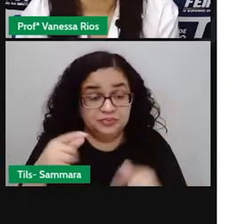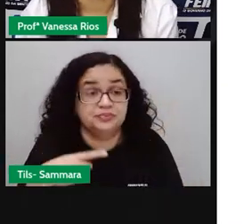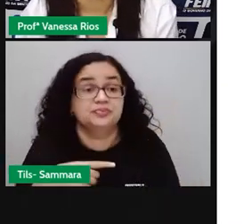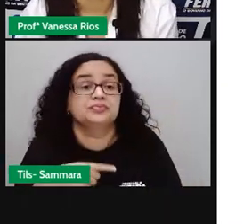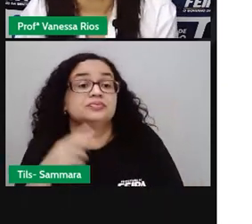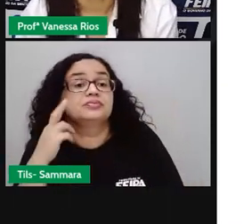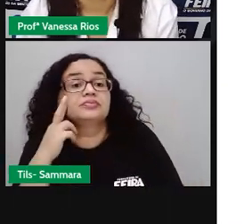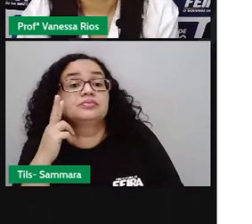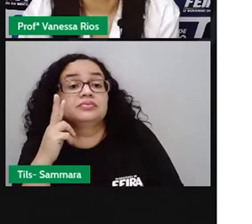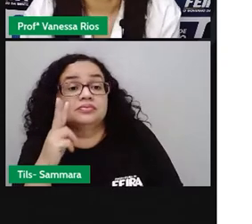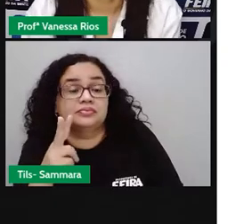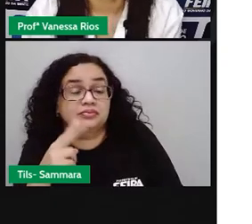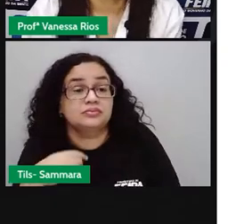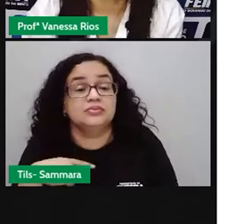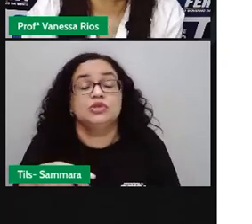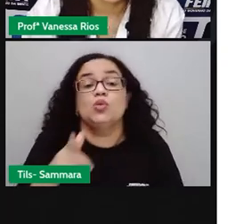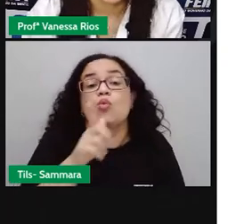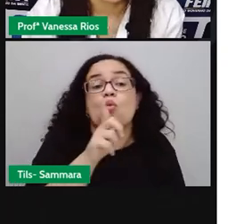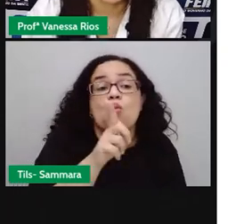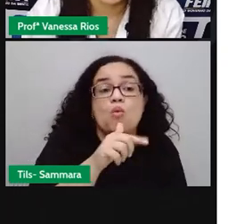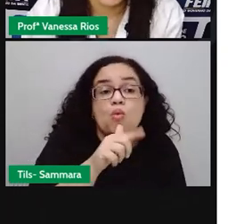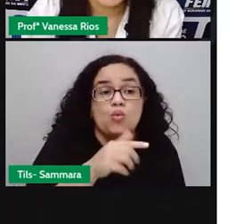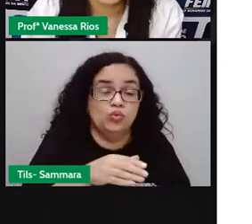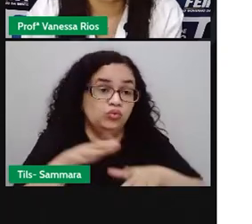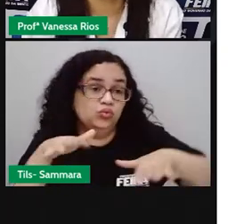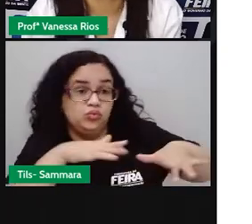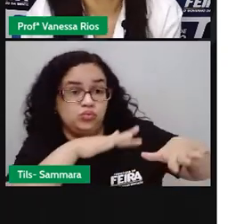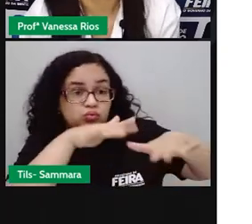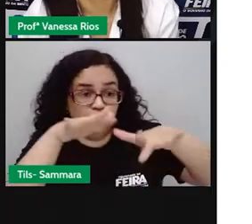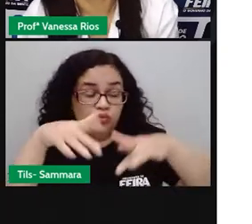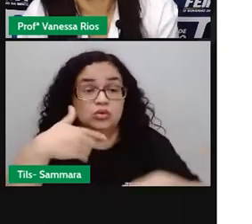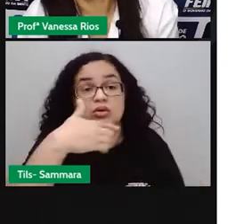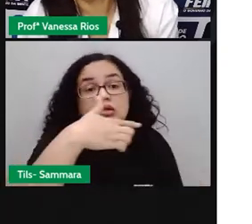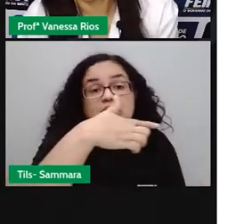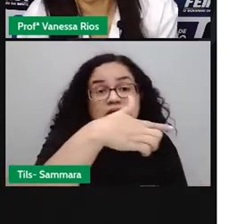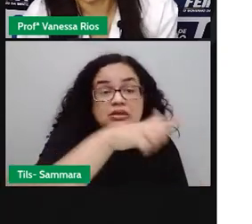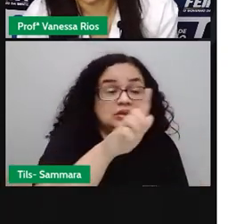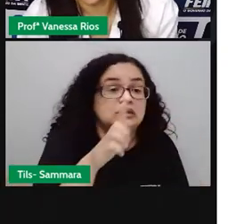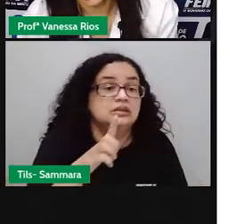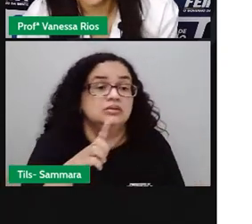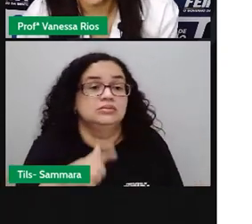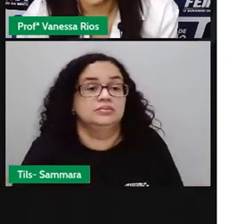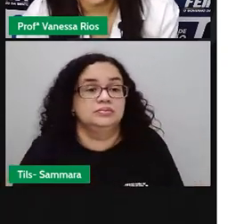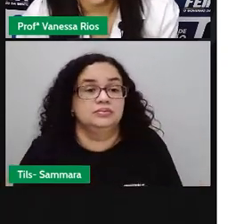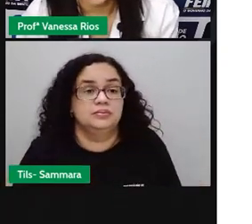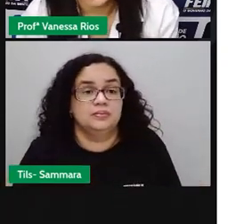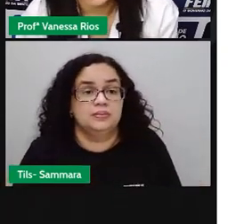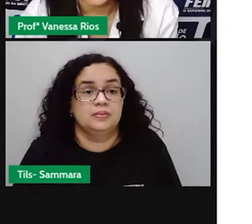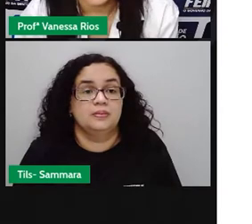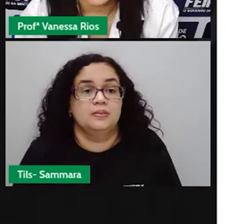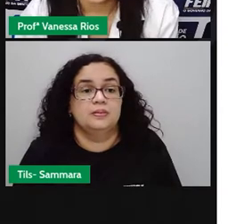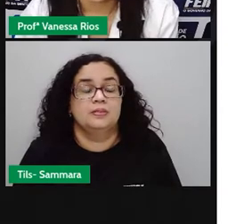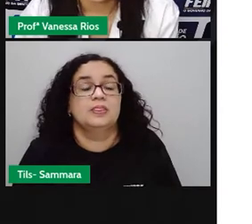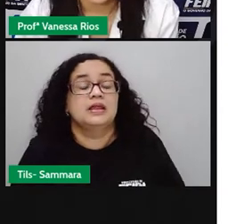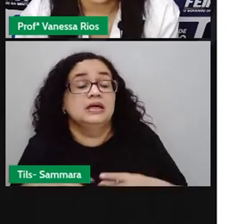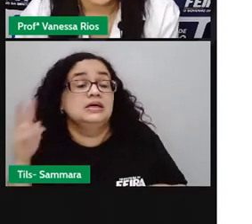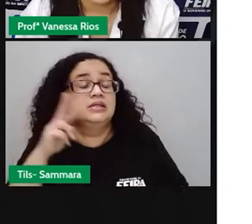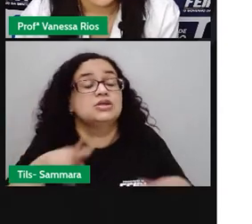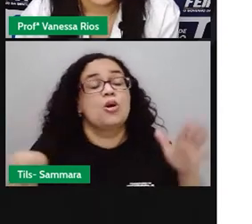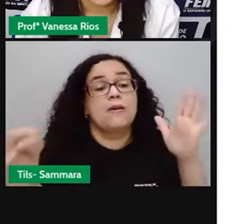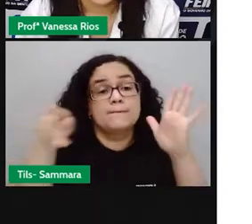com que em um copo ele esteja flutuando e no outro copo ele não flutue, né?